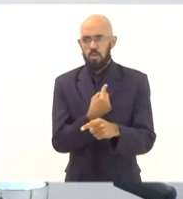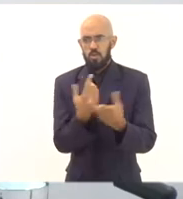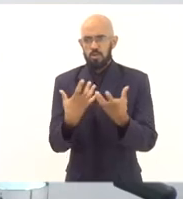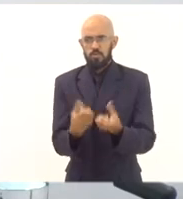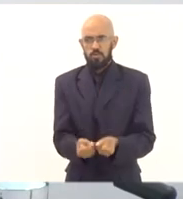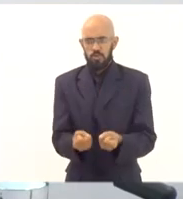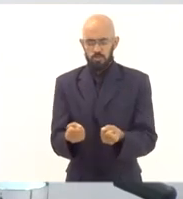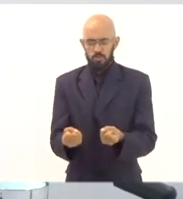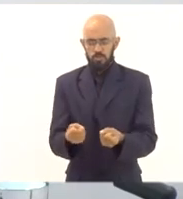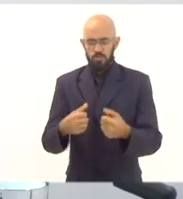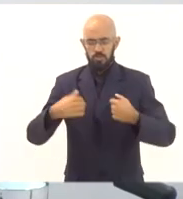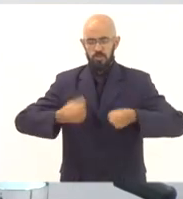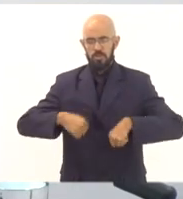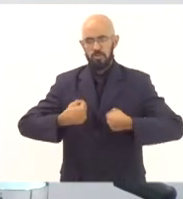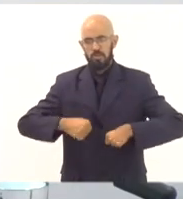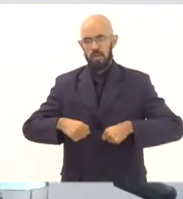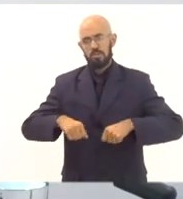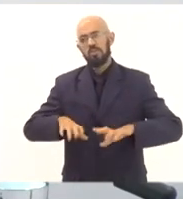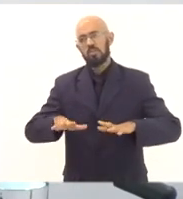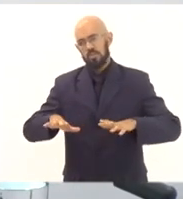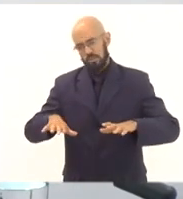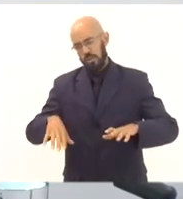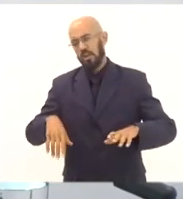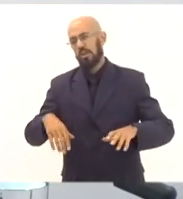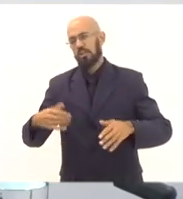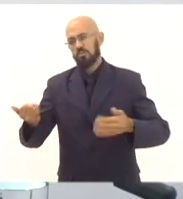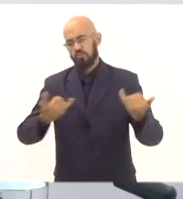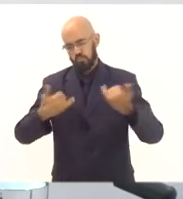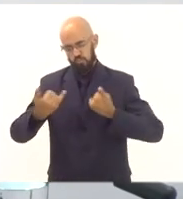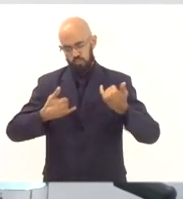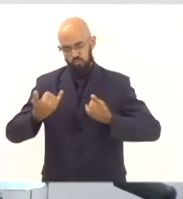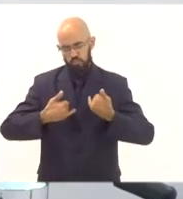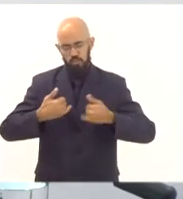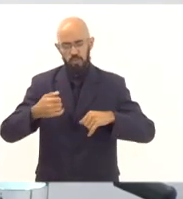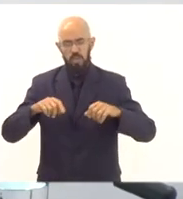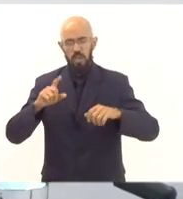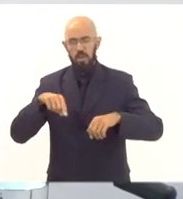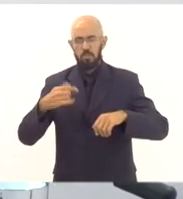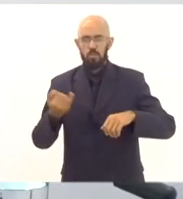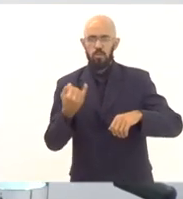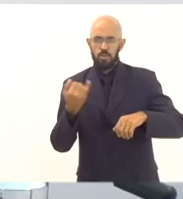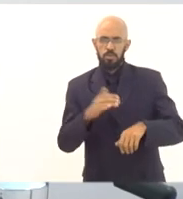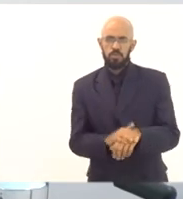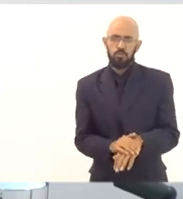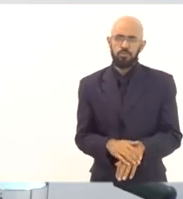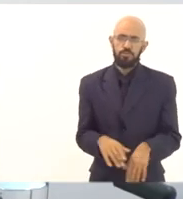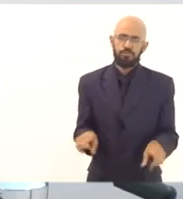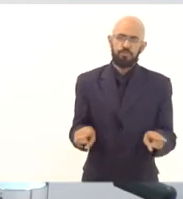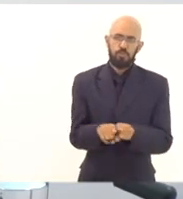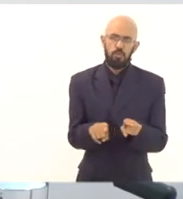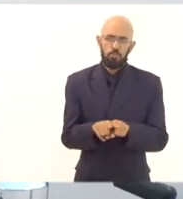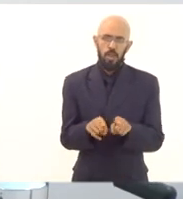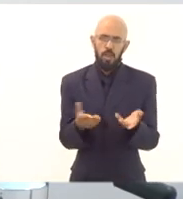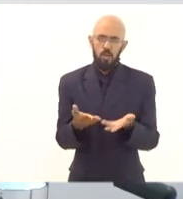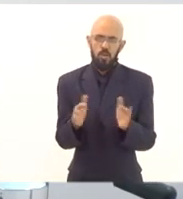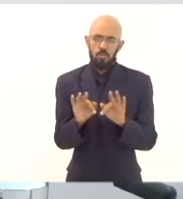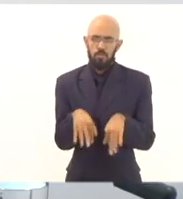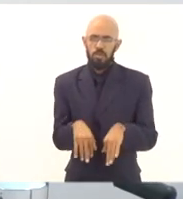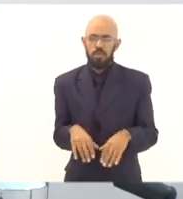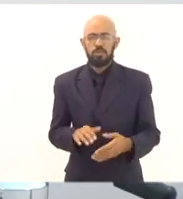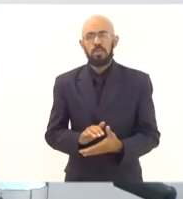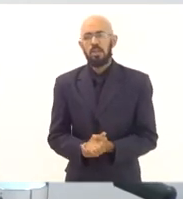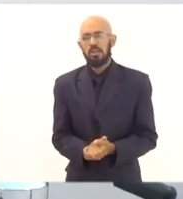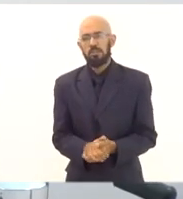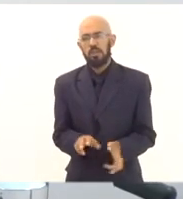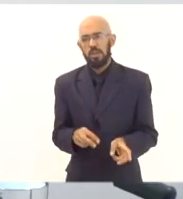muitas demandas nesse sentido e a gente faz aí é só dobrado é importante e para finalizar só